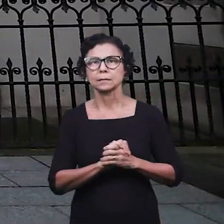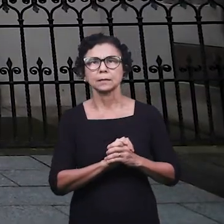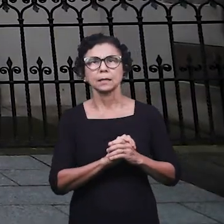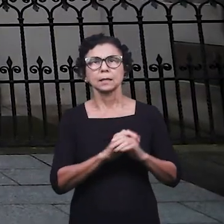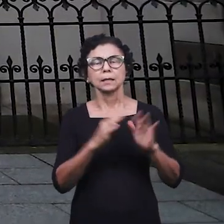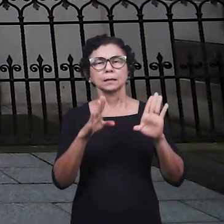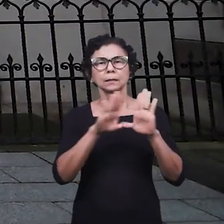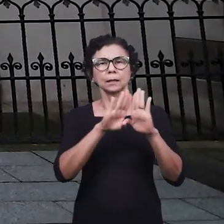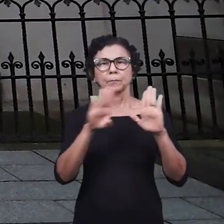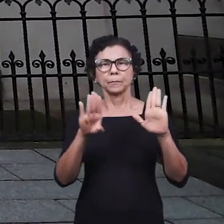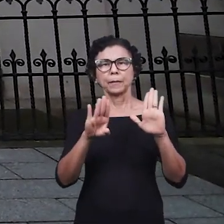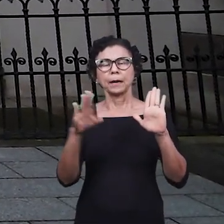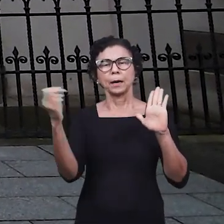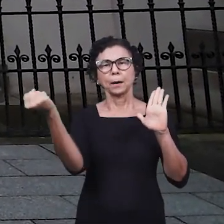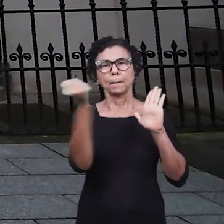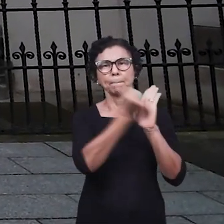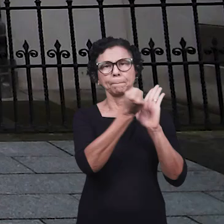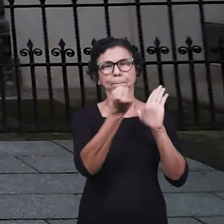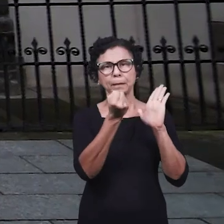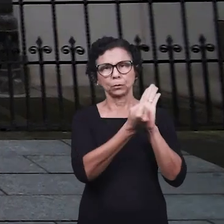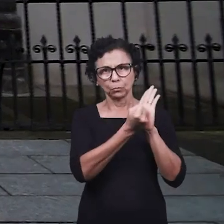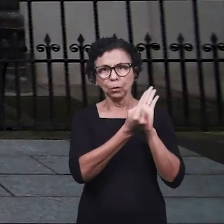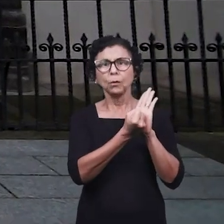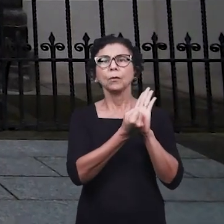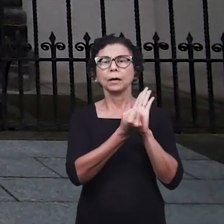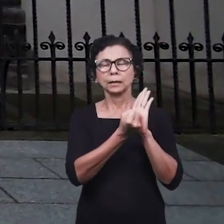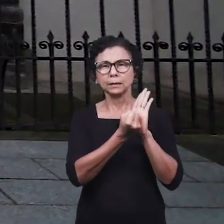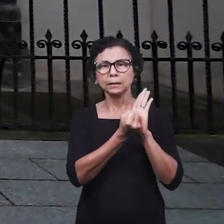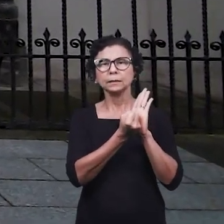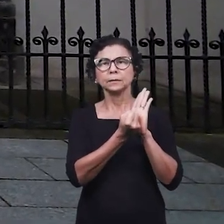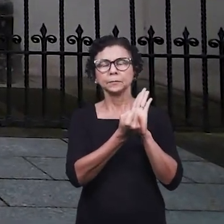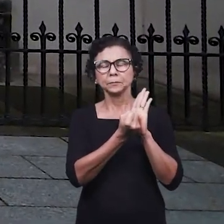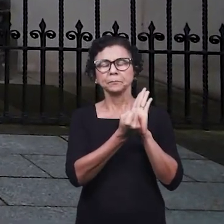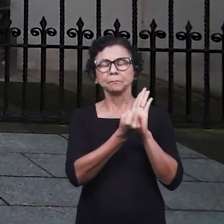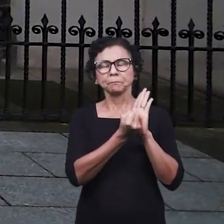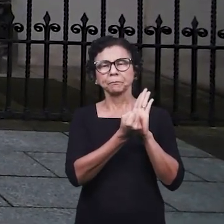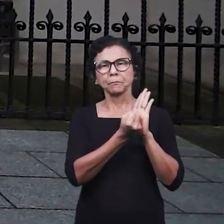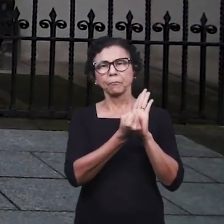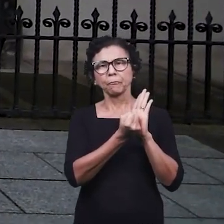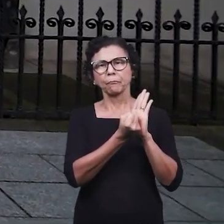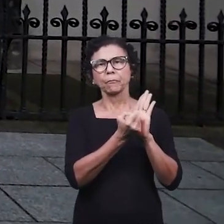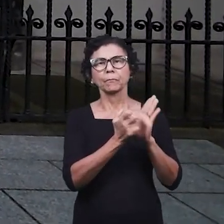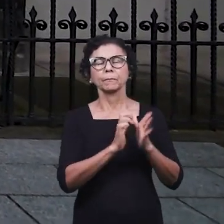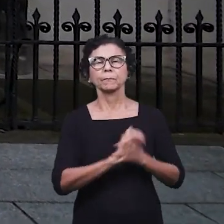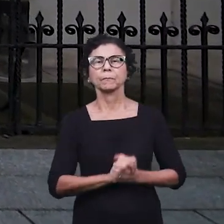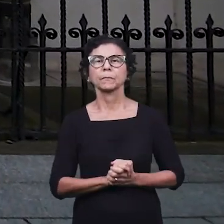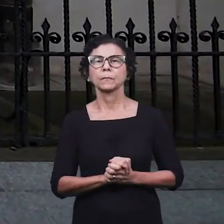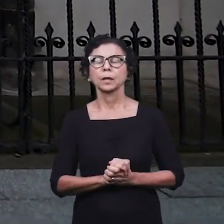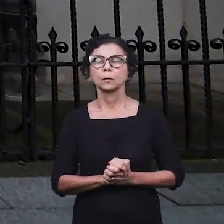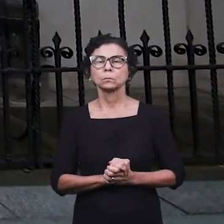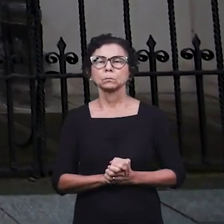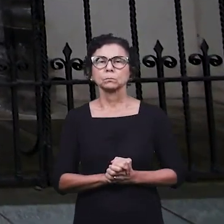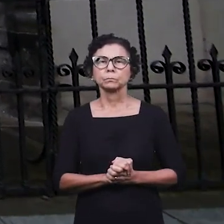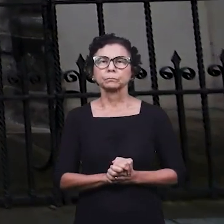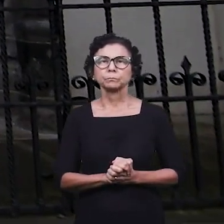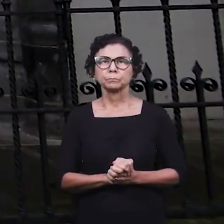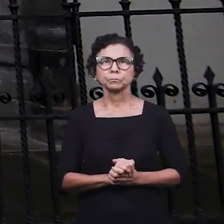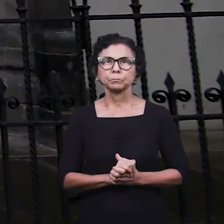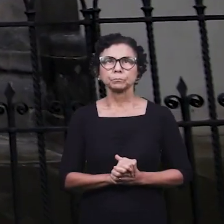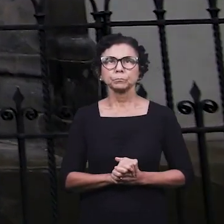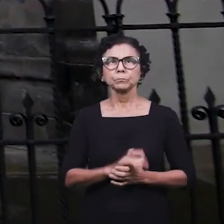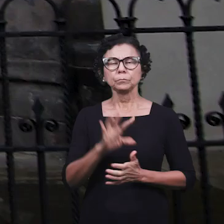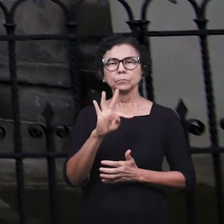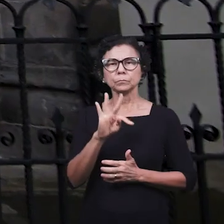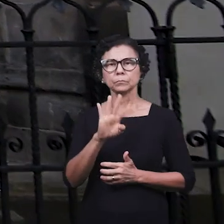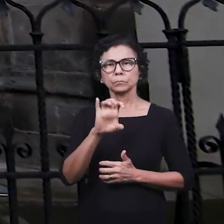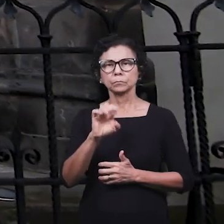teses na Catedral de Wittenberg, ele colocou aquilo, foi o tempo